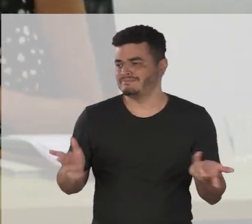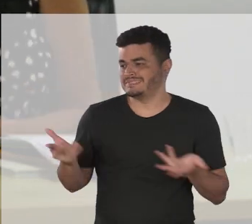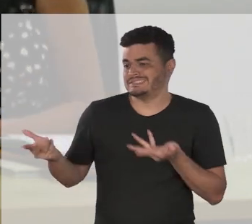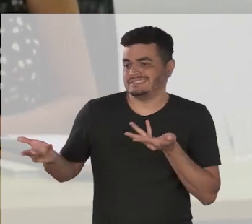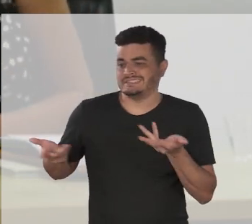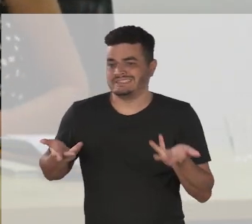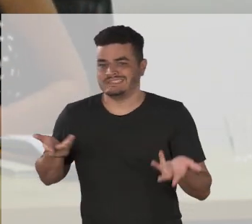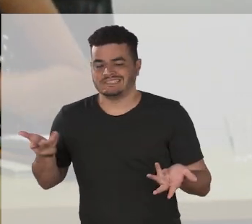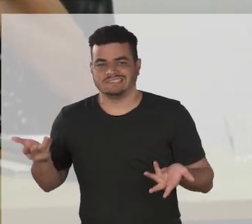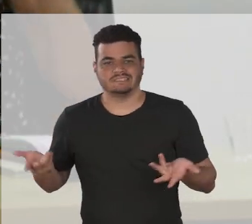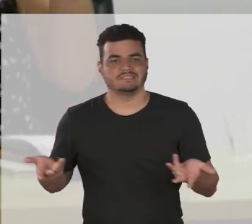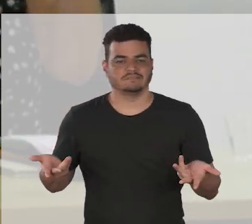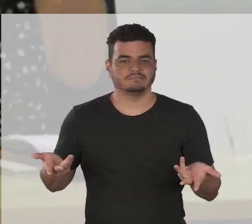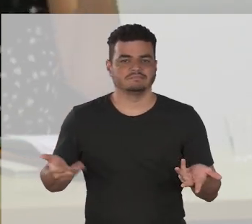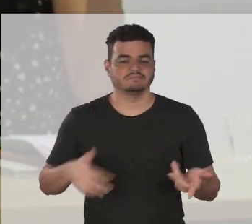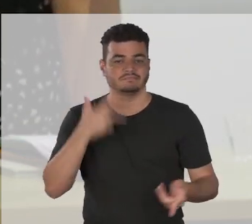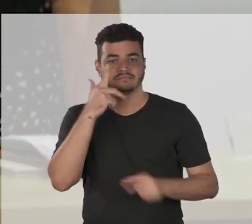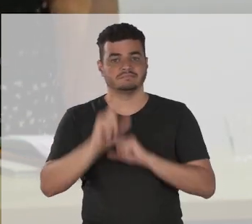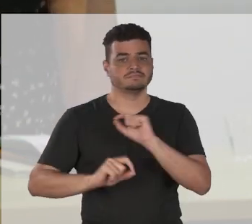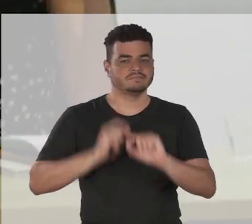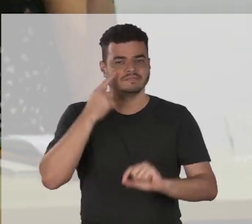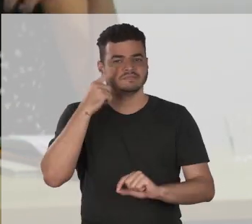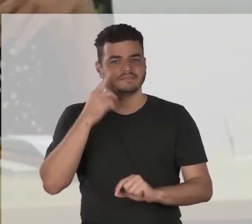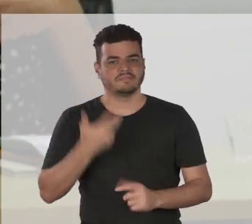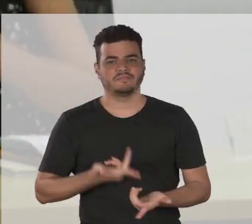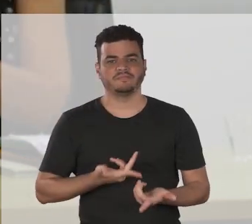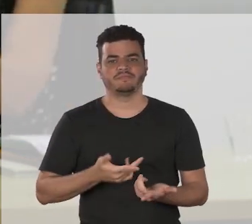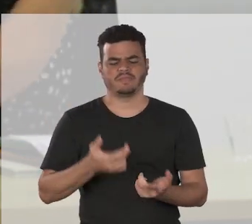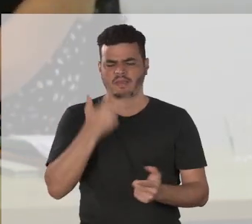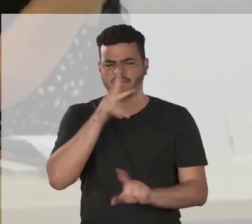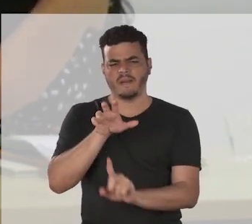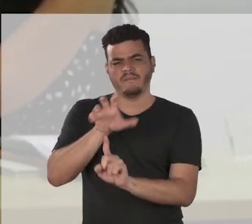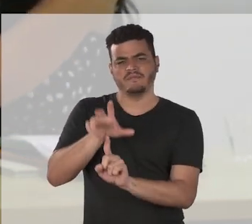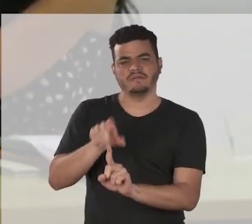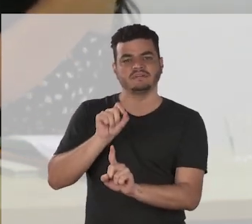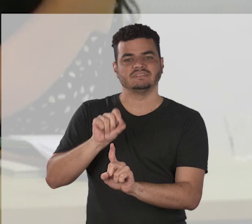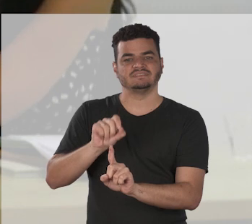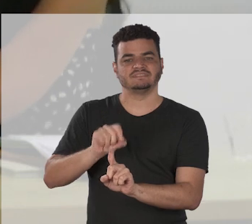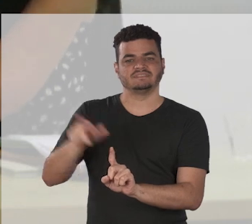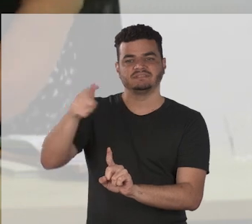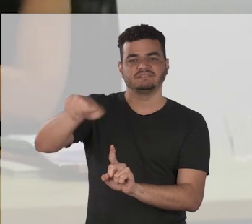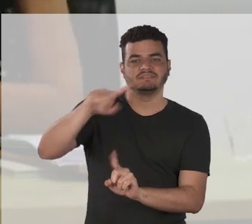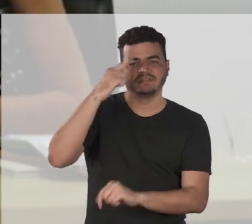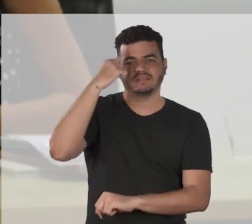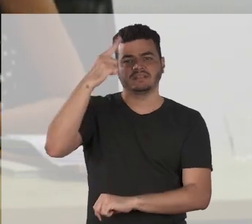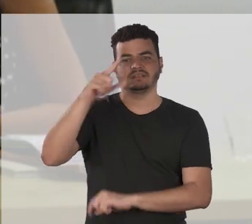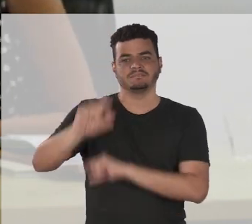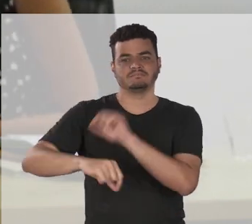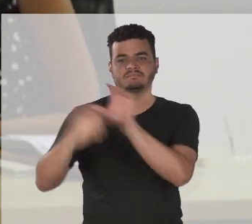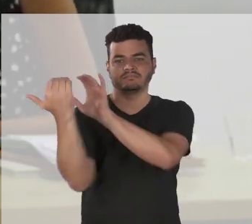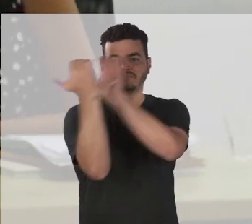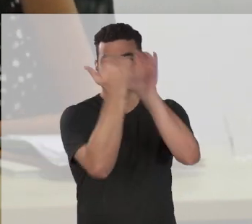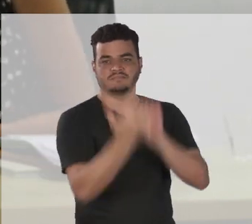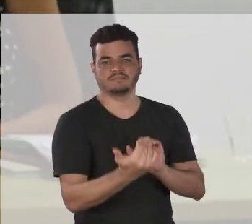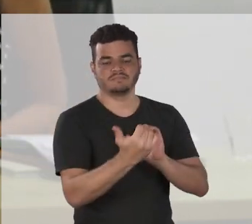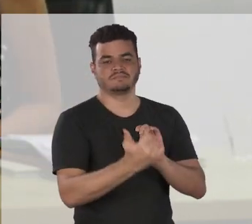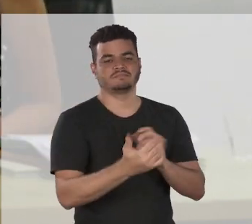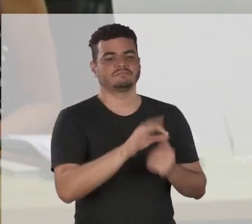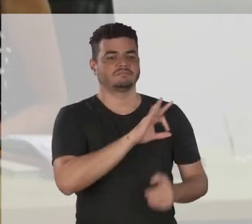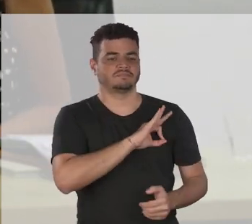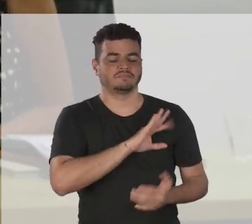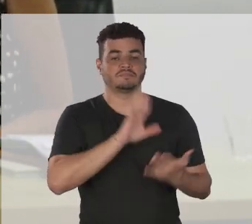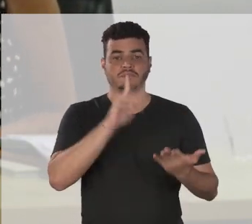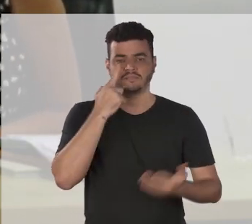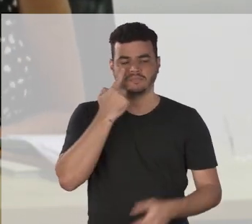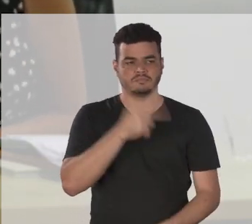bom, chamam o destacamento, se observam soluções, ou seja, mostram toda a burocracia